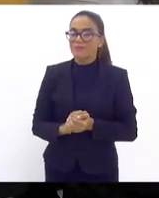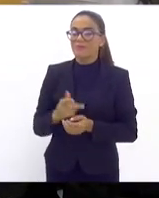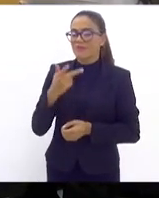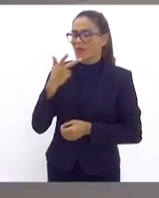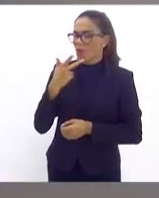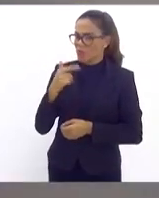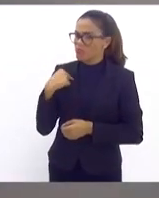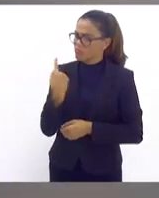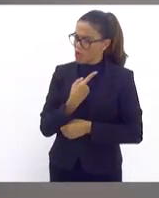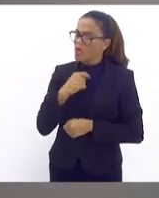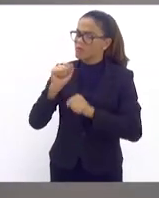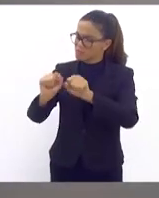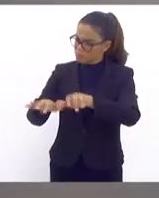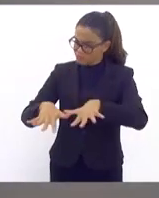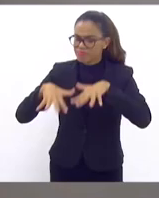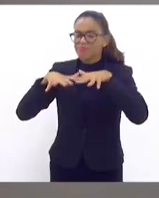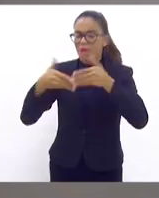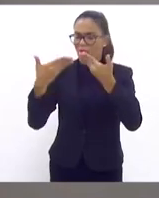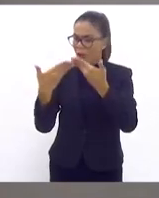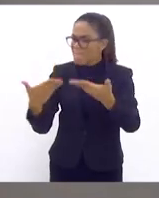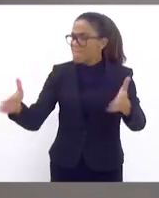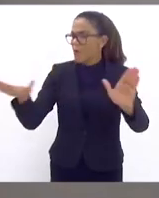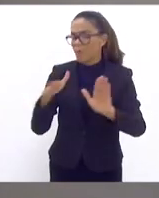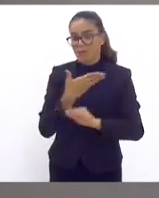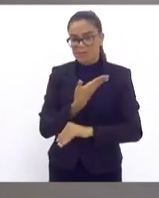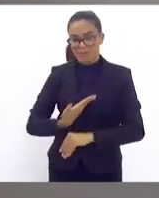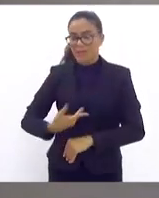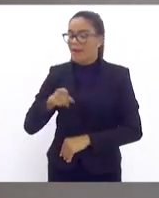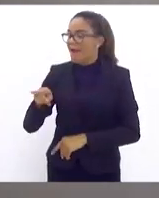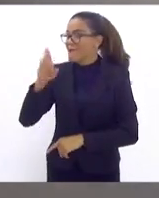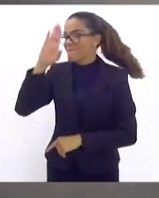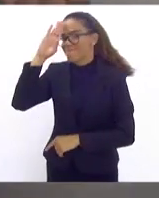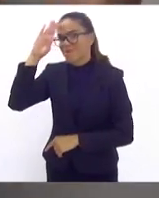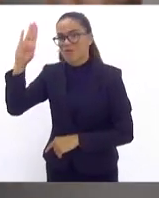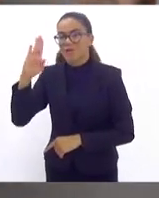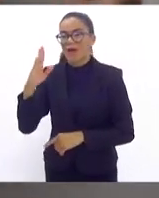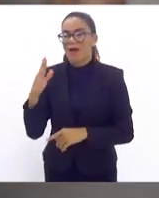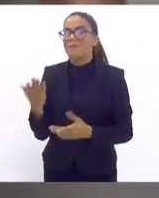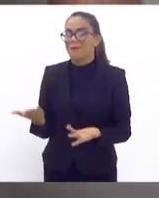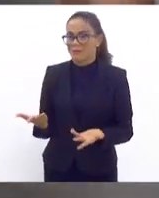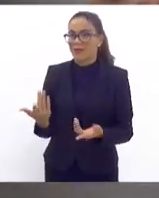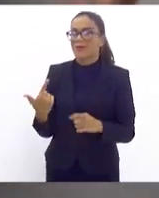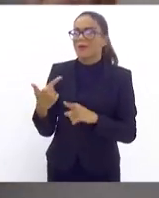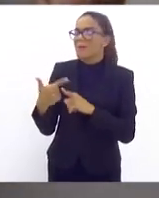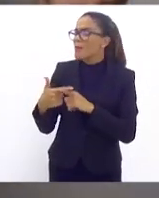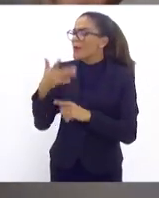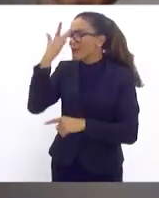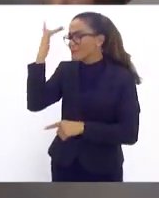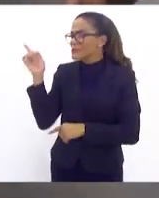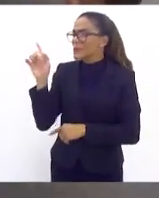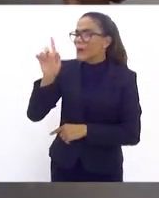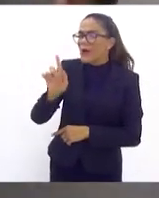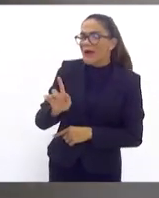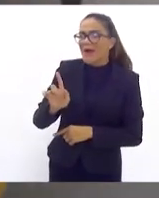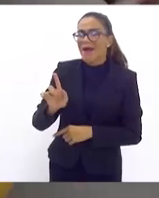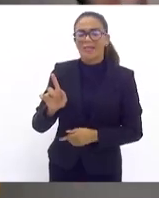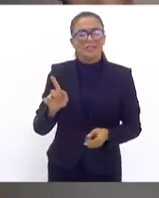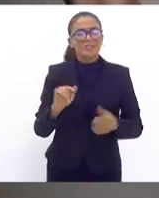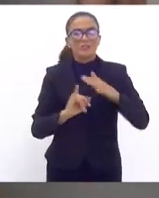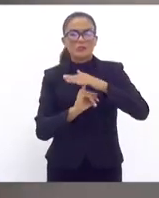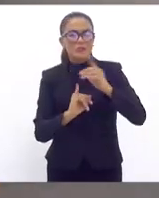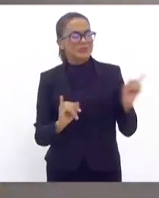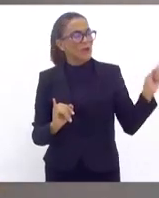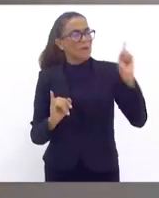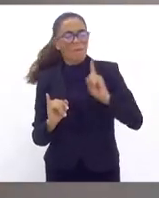vamos fazer audiência pública. A audiência pública é fundamental, porque aí os agentes públicos, as instituições,